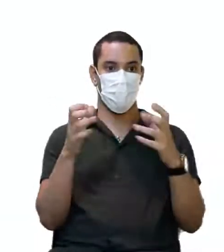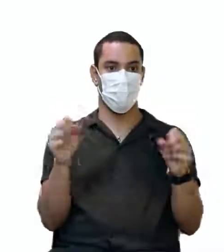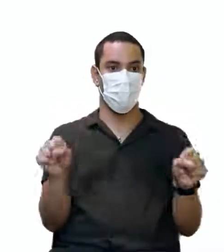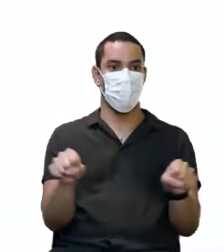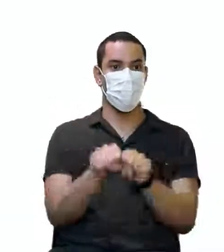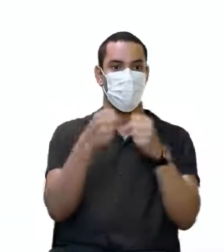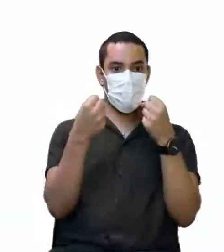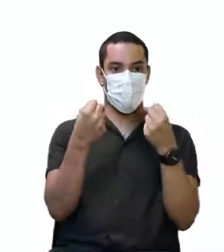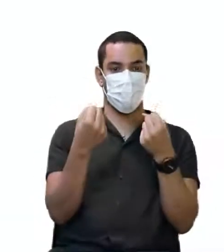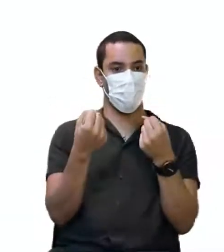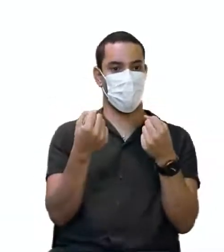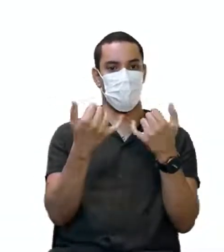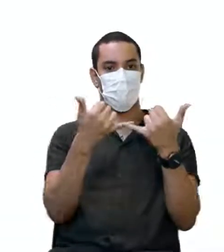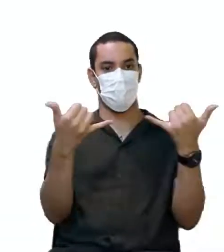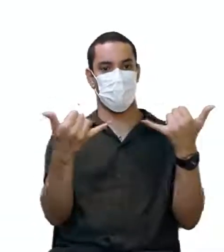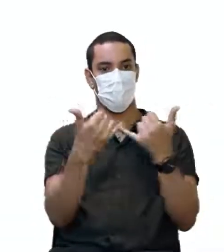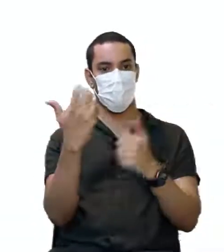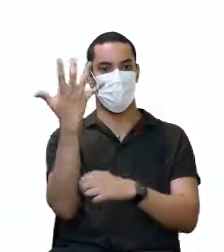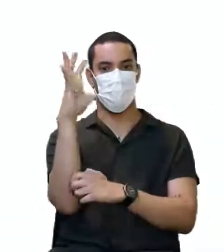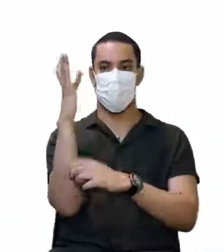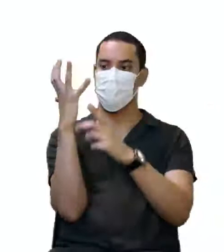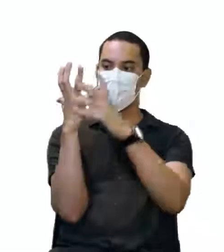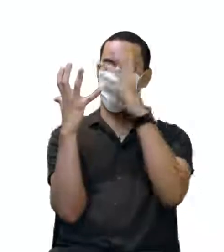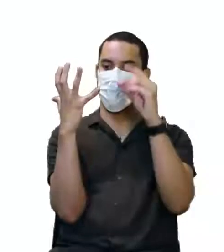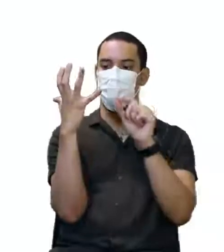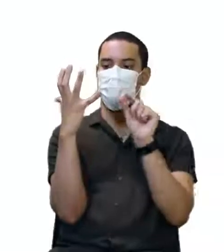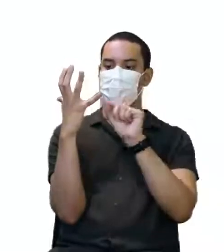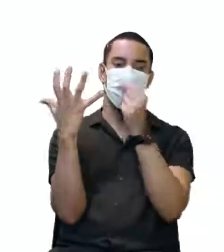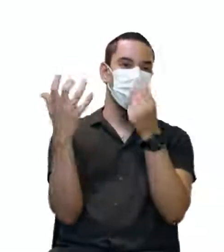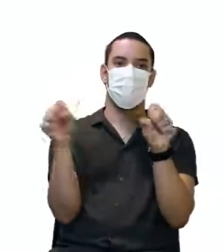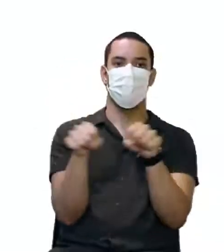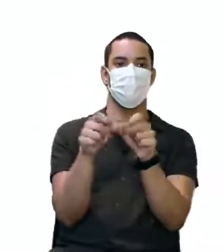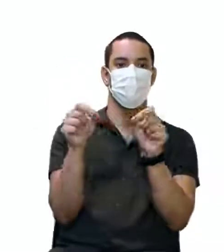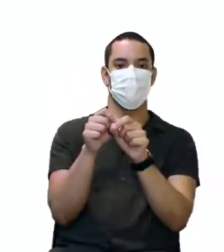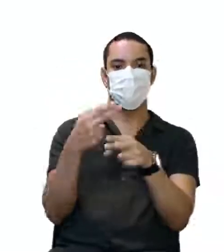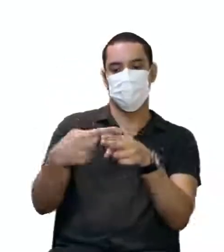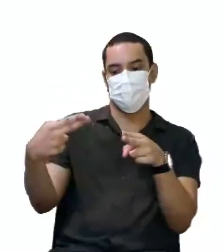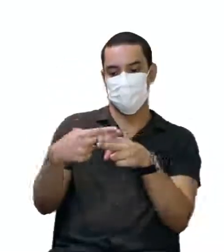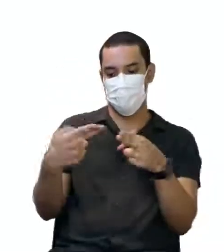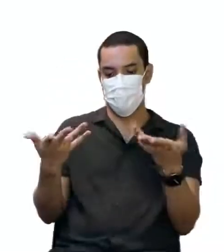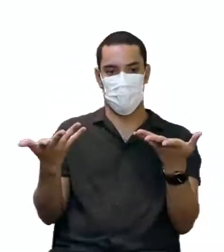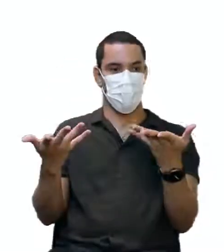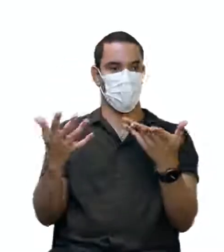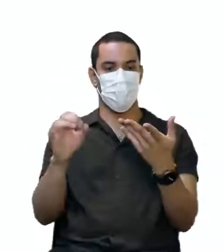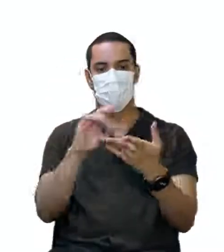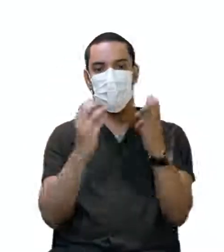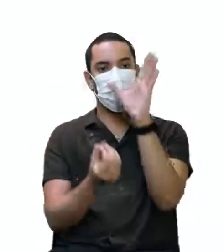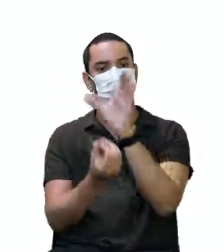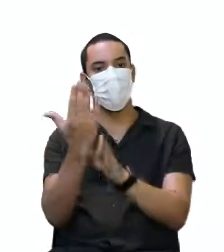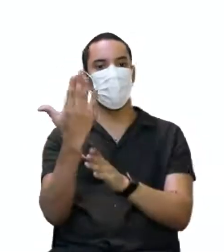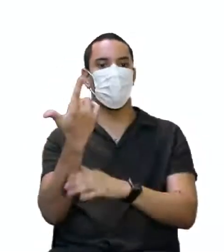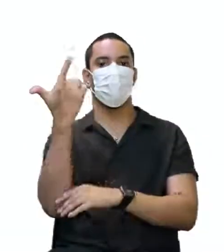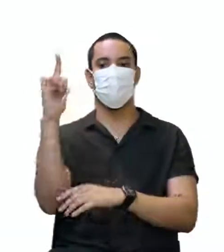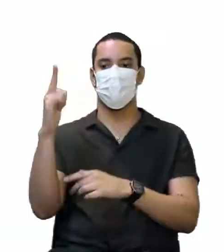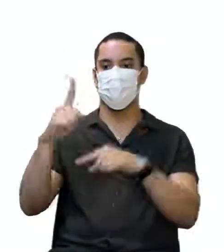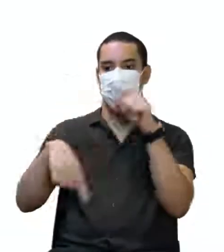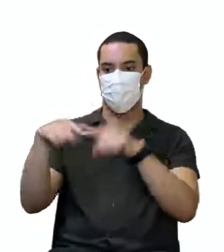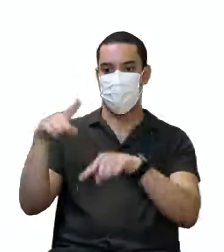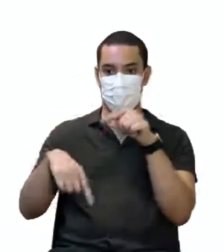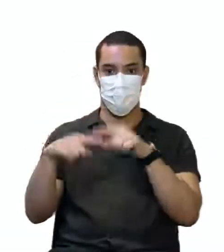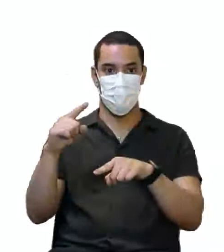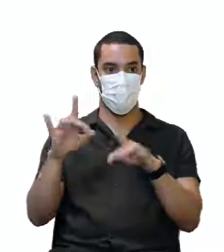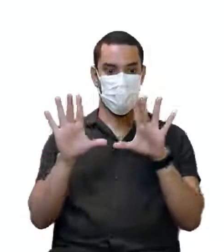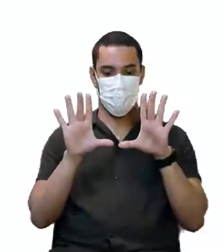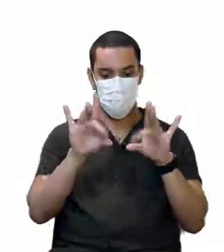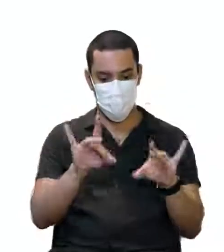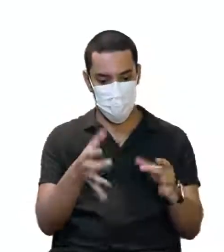galho aí, ou para fazer algum instrumento para capturar alguma coisa, ou criar algum utensílio para